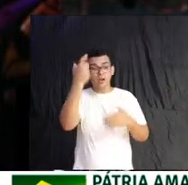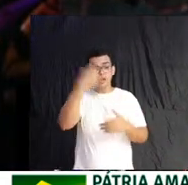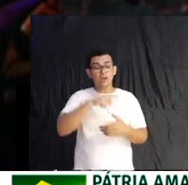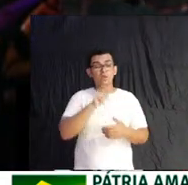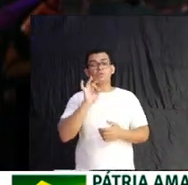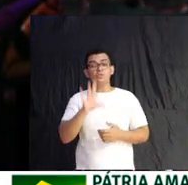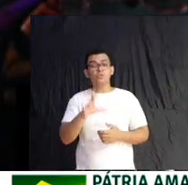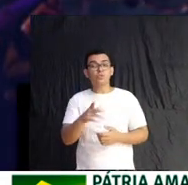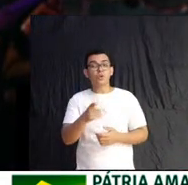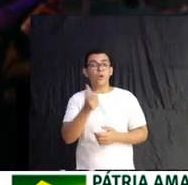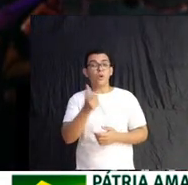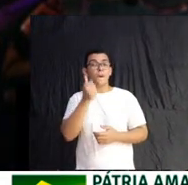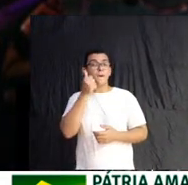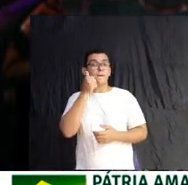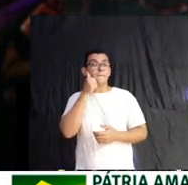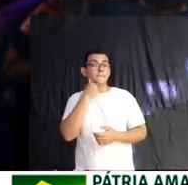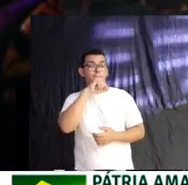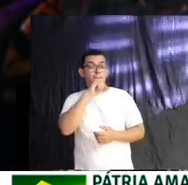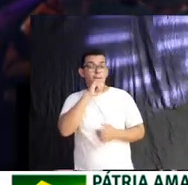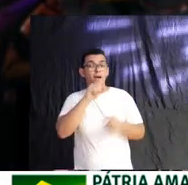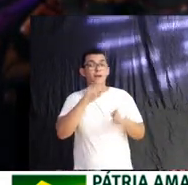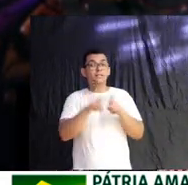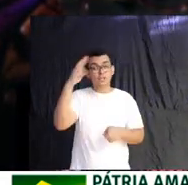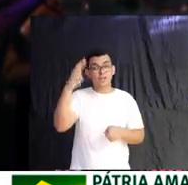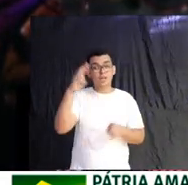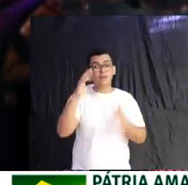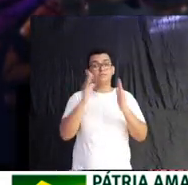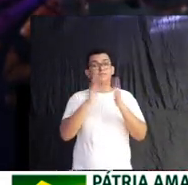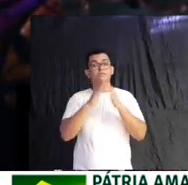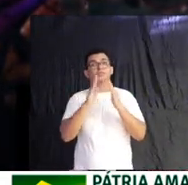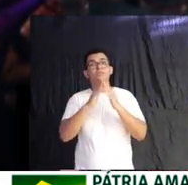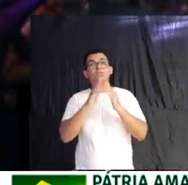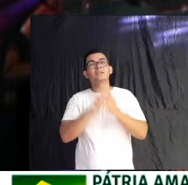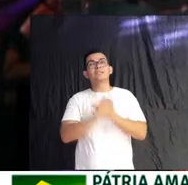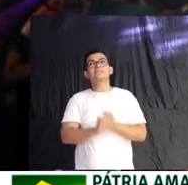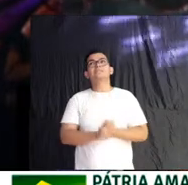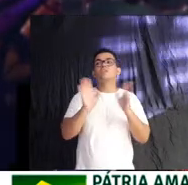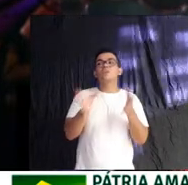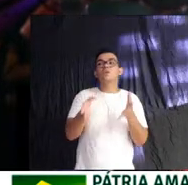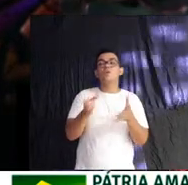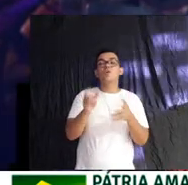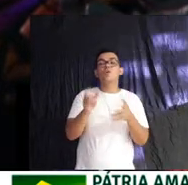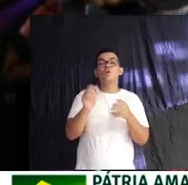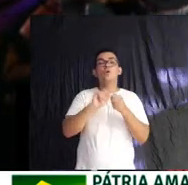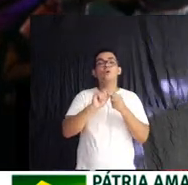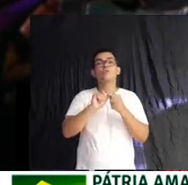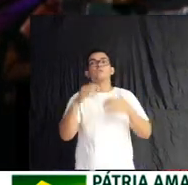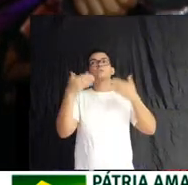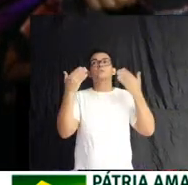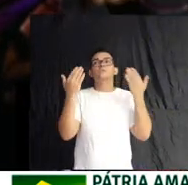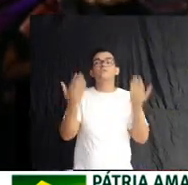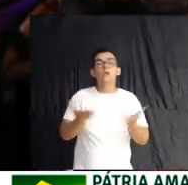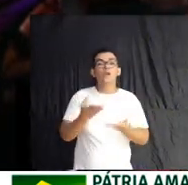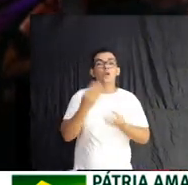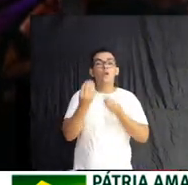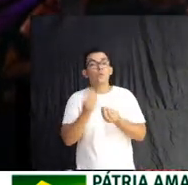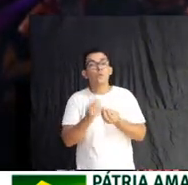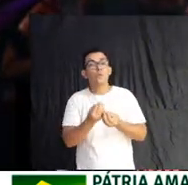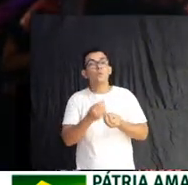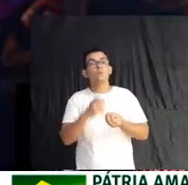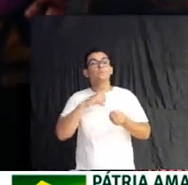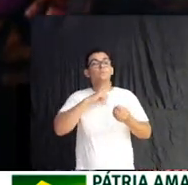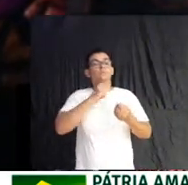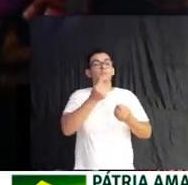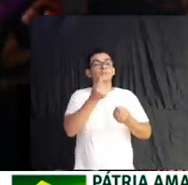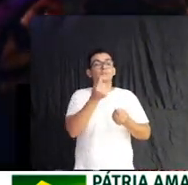casa. Eu era mãe e era dona de casa. Eu falei, e agora? O que, que eu vou fazer da minha vida? E, de